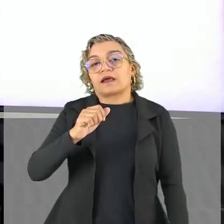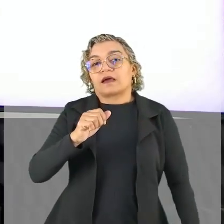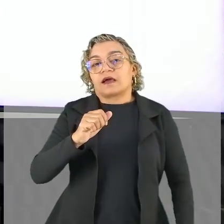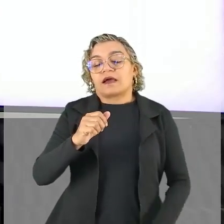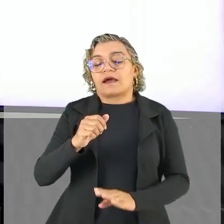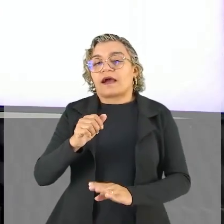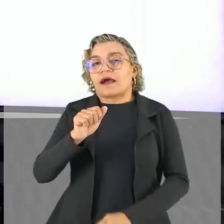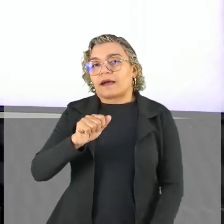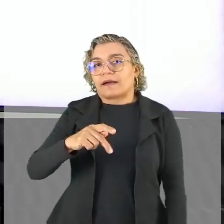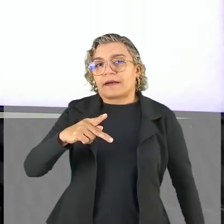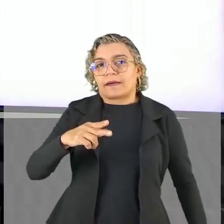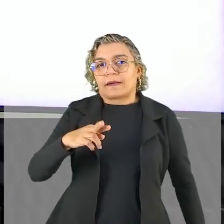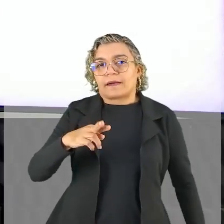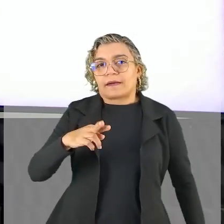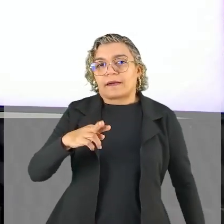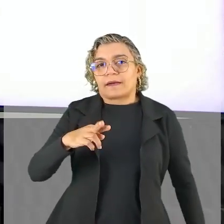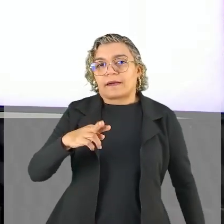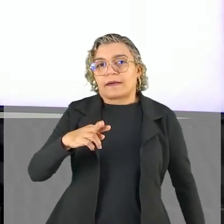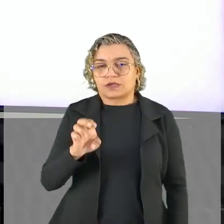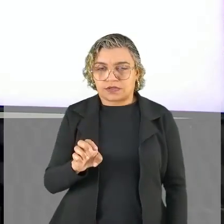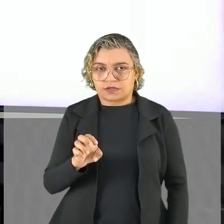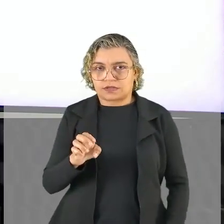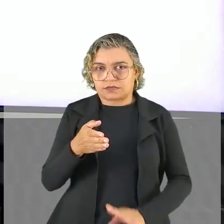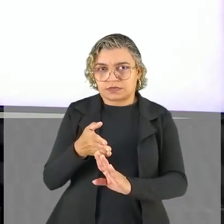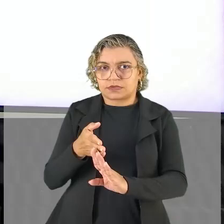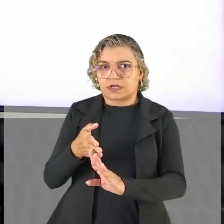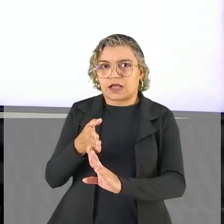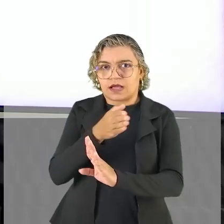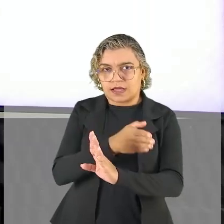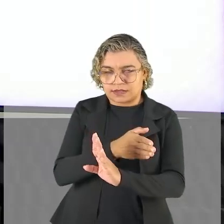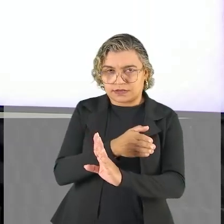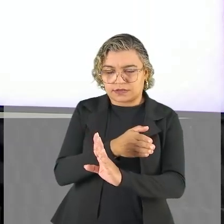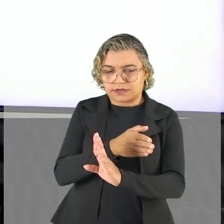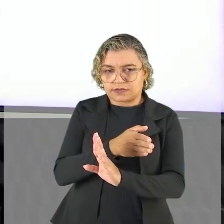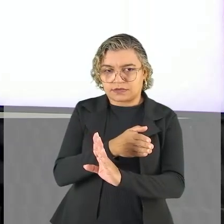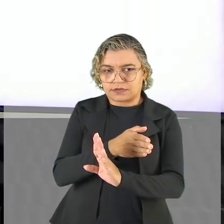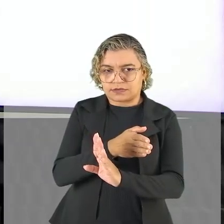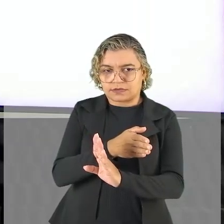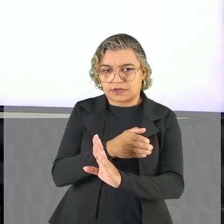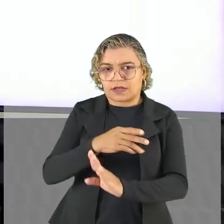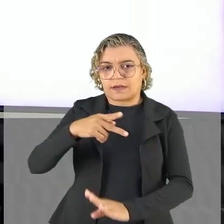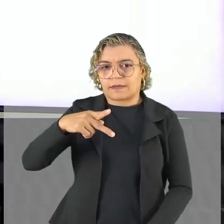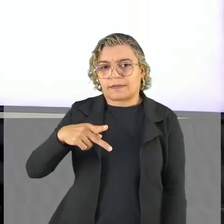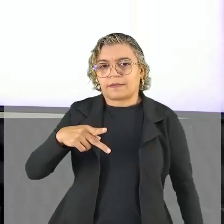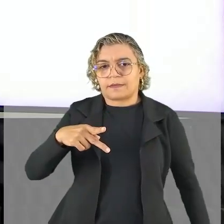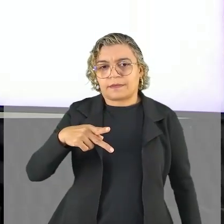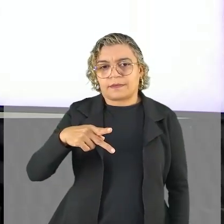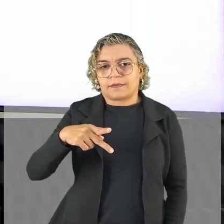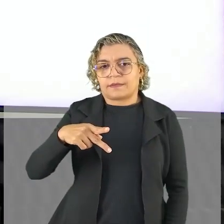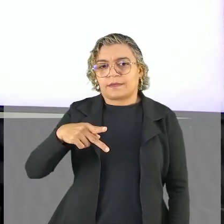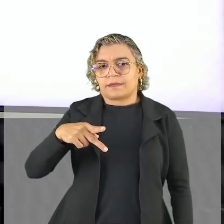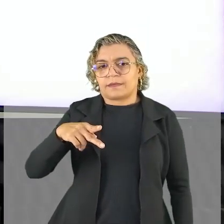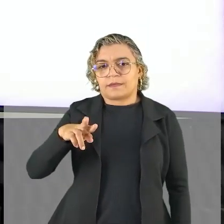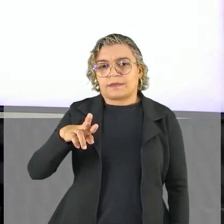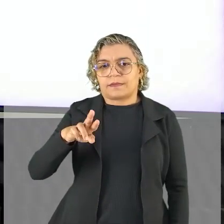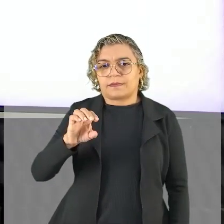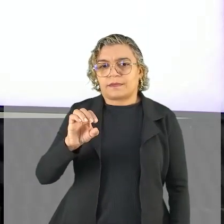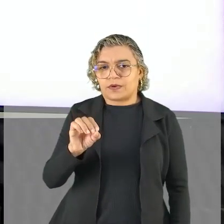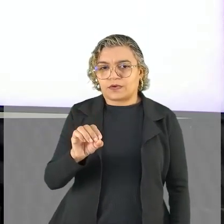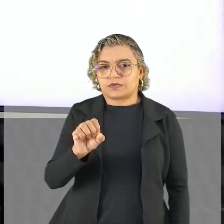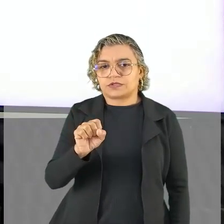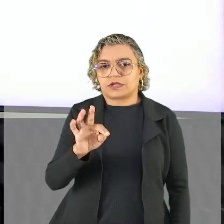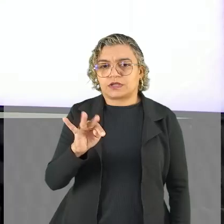da experiência, e a posteriori é aquilo que vem depois da experiência. Então, não pode ser a priori porque começa na experiência, não pode ser antes